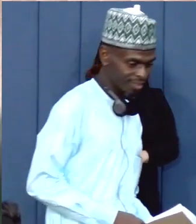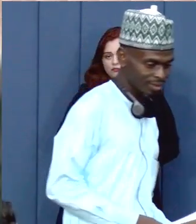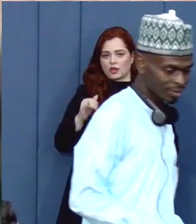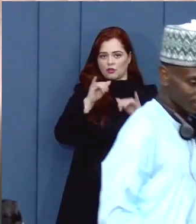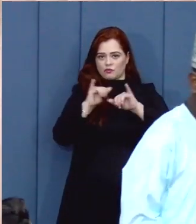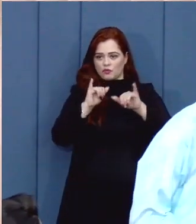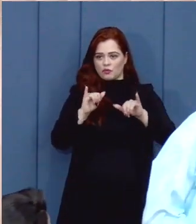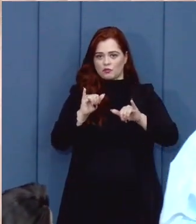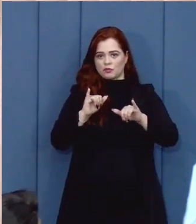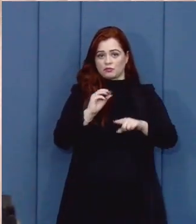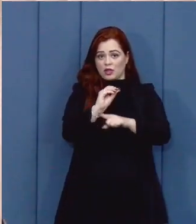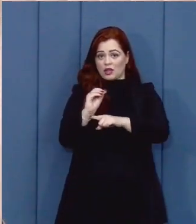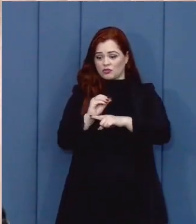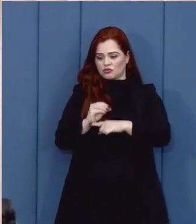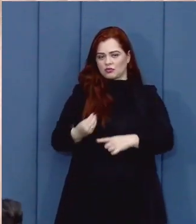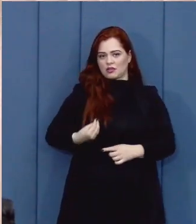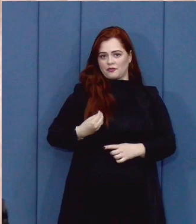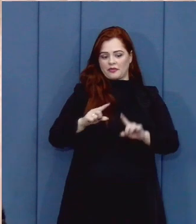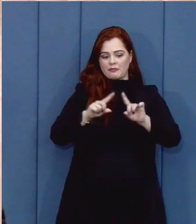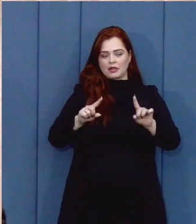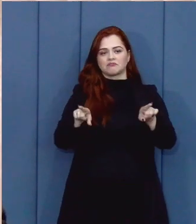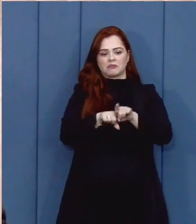vidas, como promovem vidas, né?